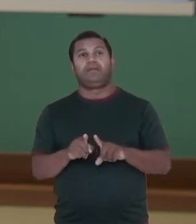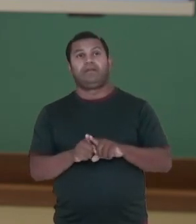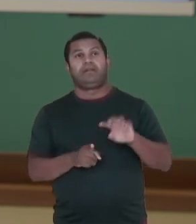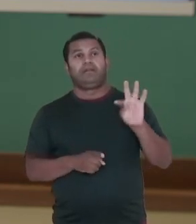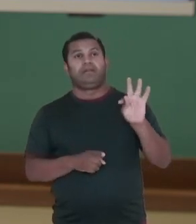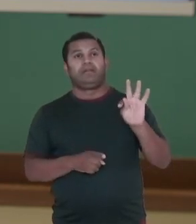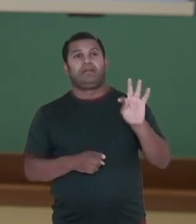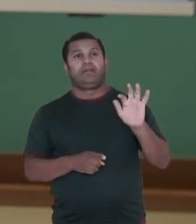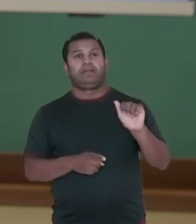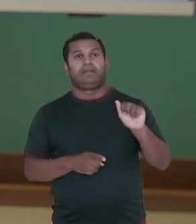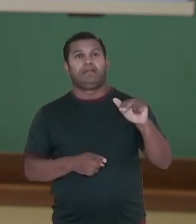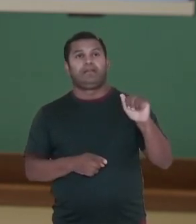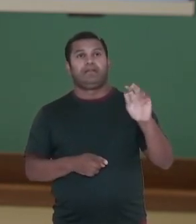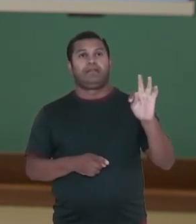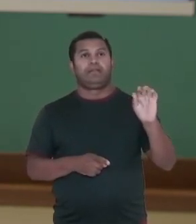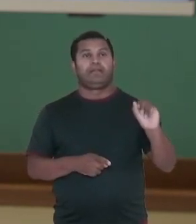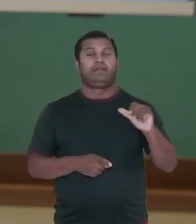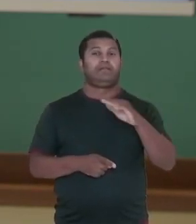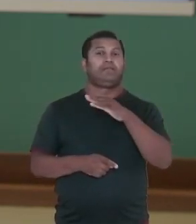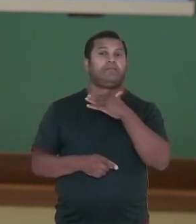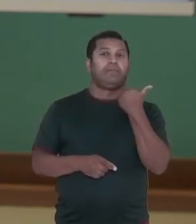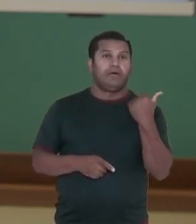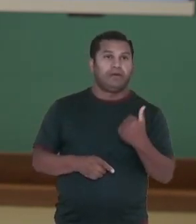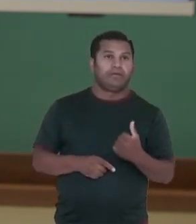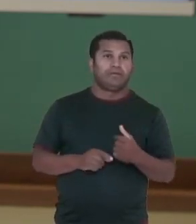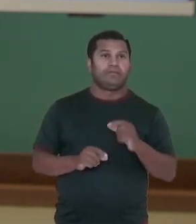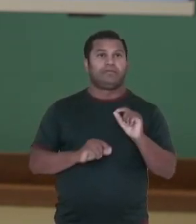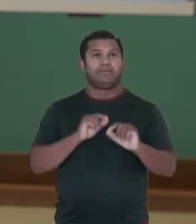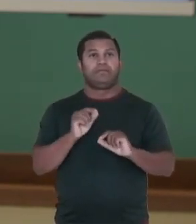ortotanásia é a morte natural. Então, mesmo que eu tenha uma